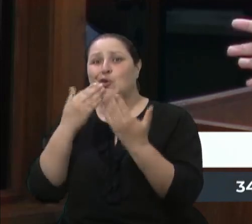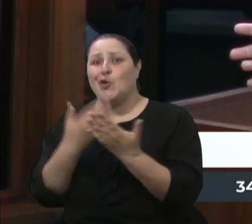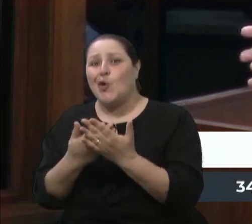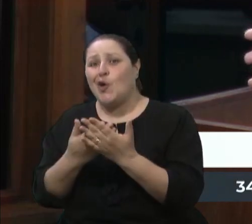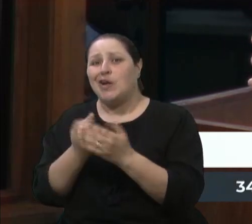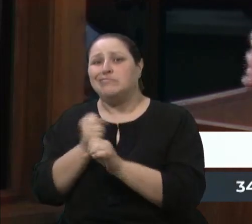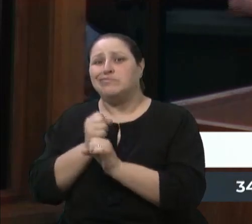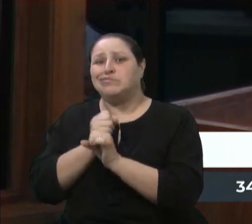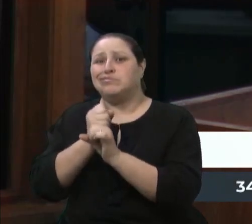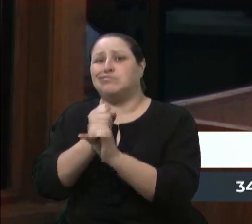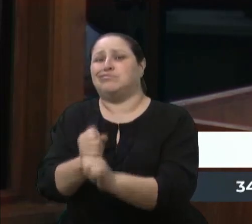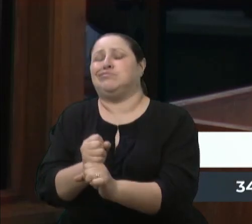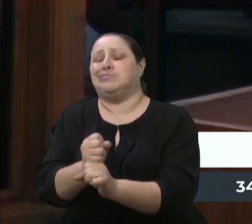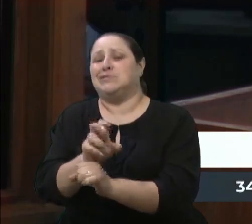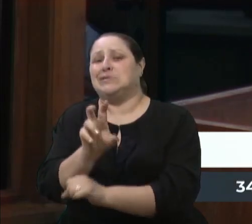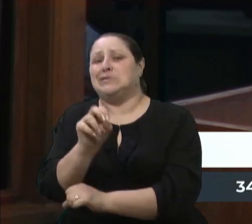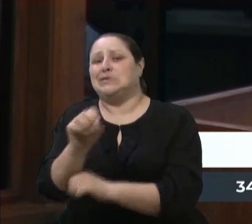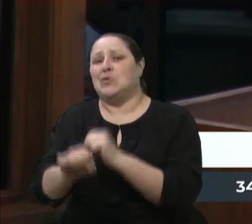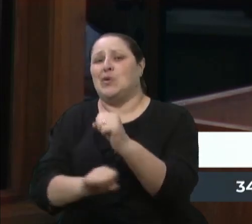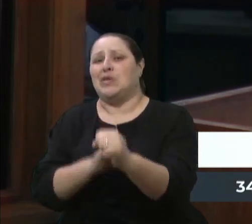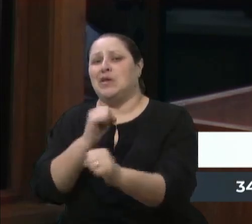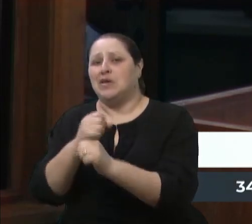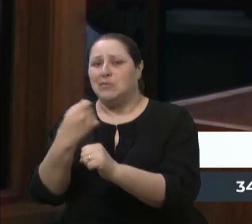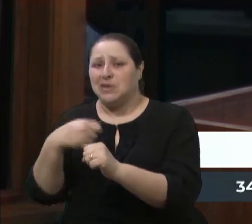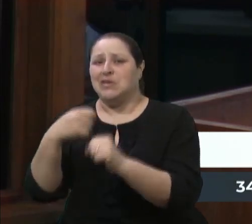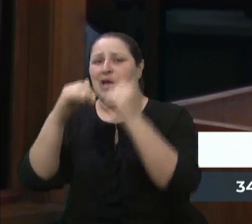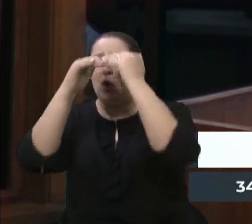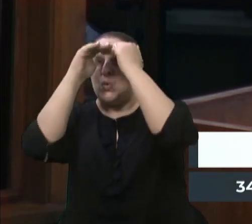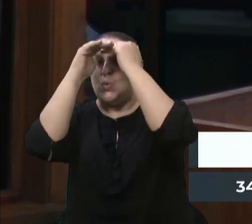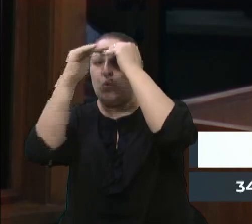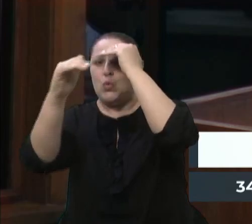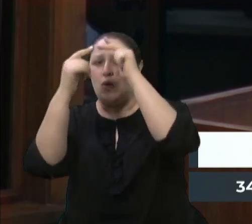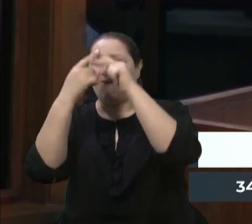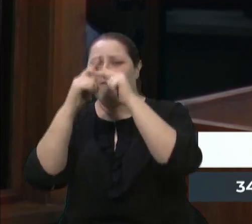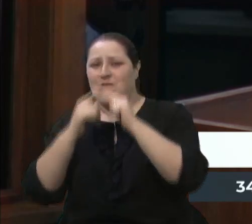50, 60 anos, tem que fazer todo o forro, toda a parte